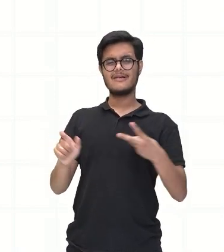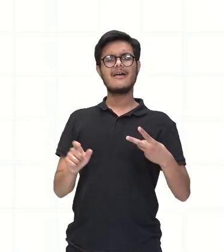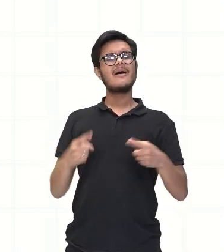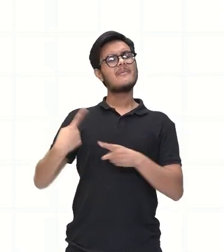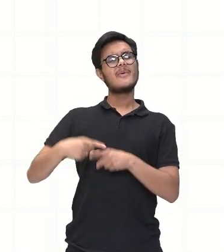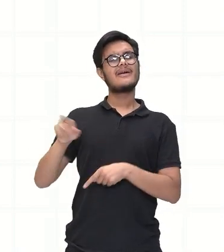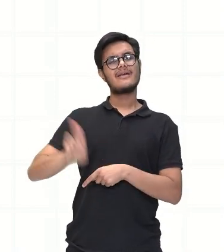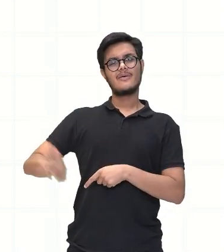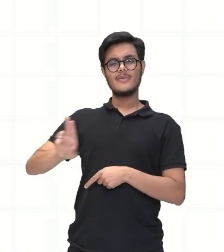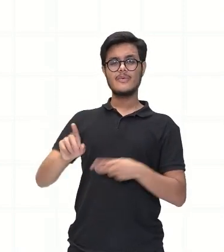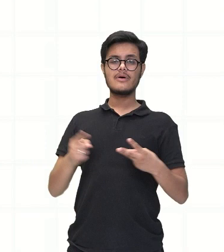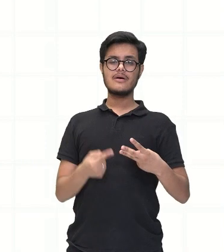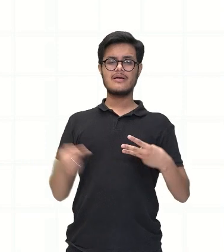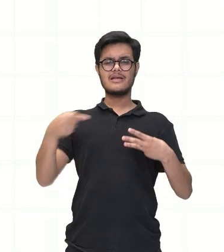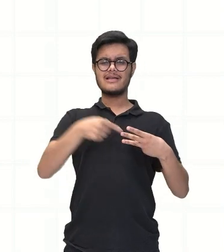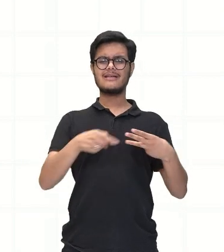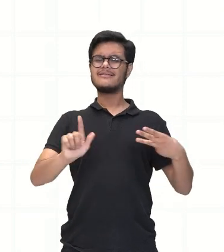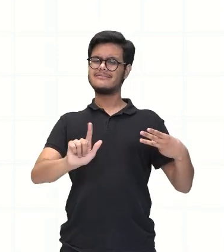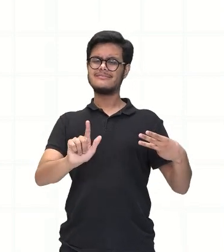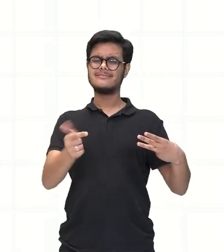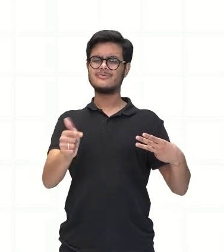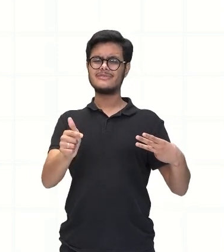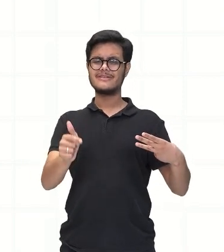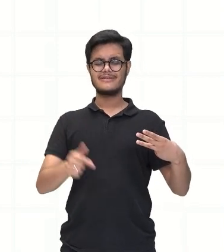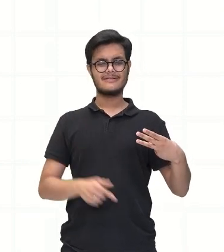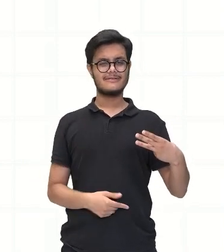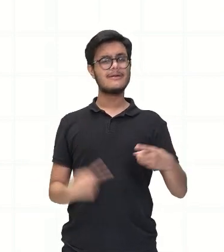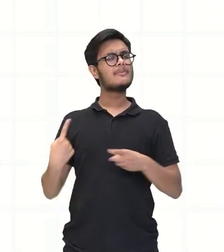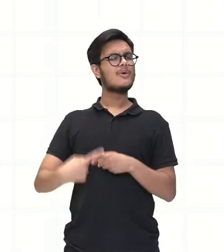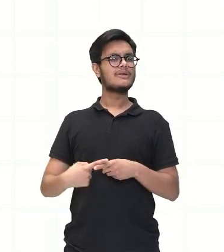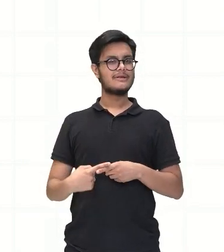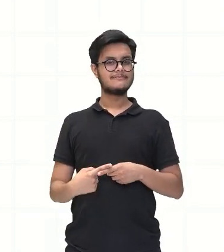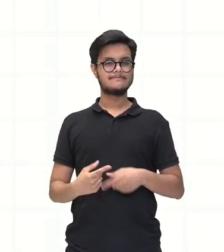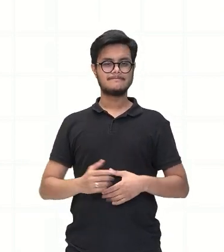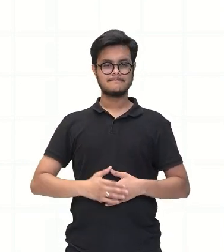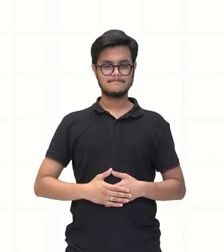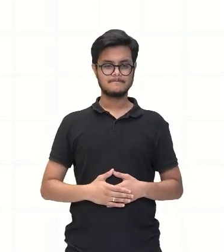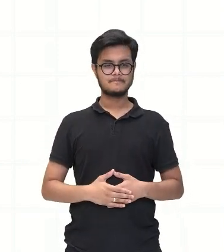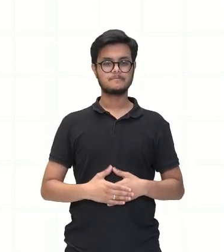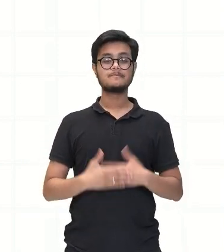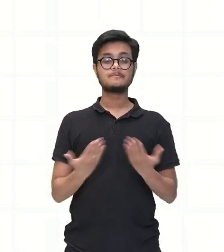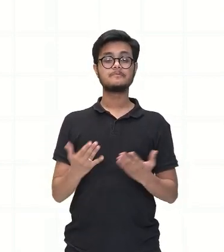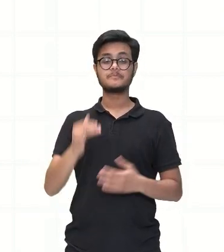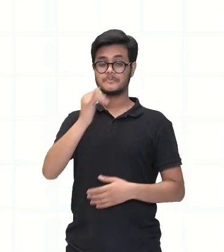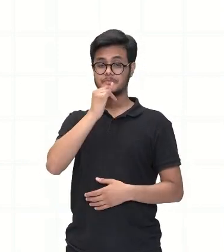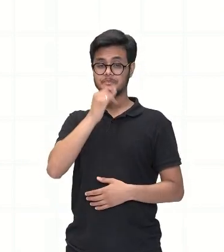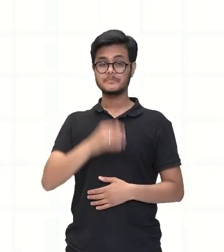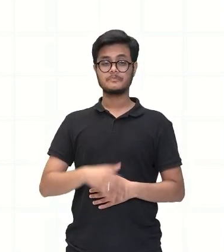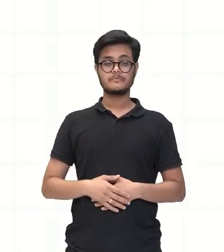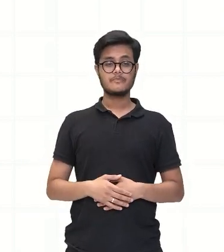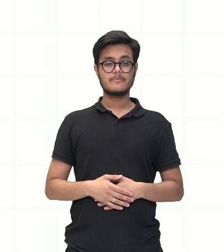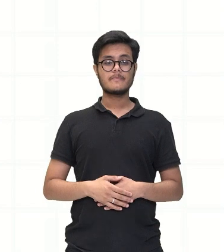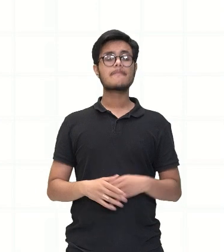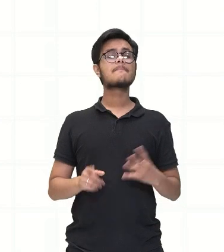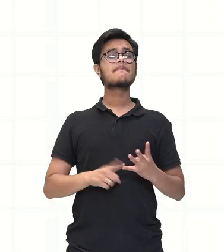ele utiliza o hífen e o micropigmentação não utiliza? Tudo bem. A